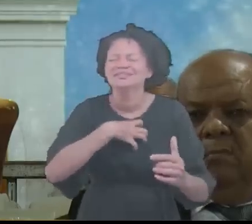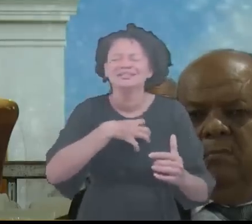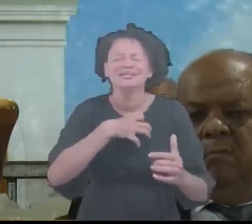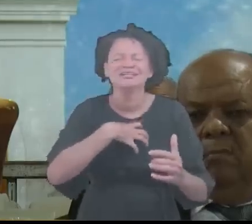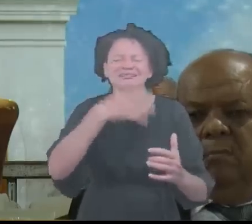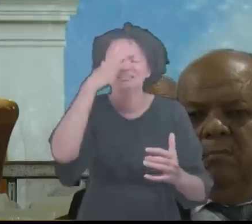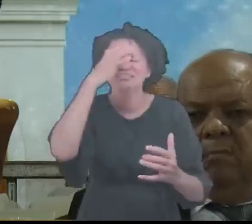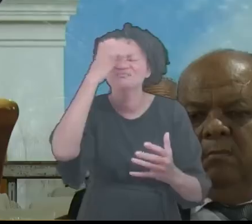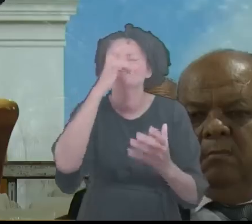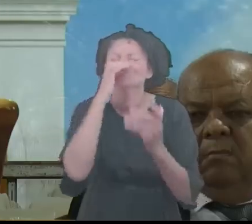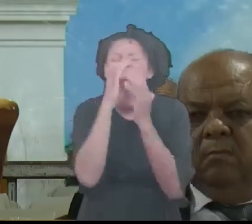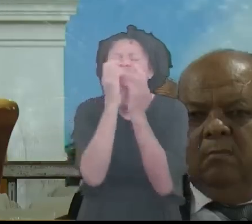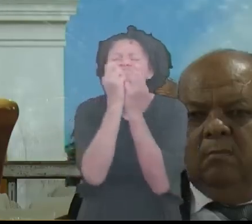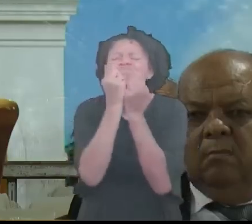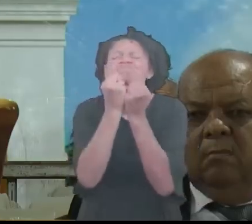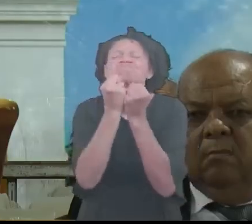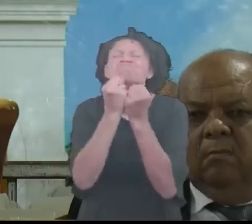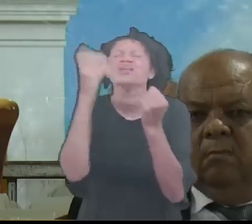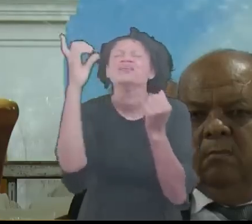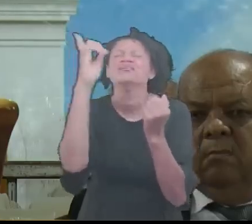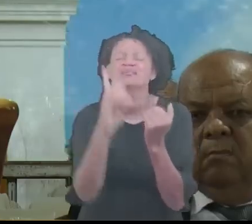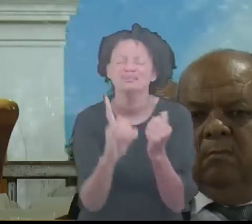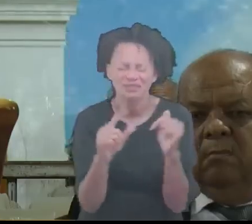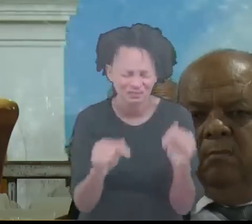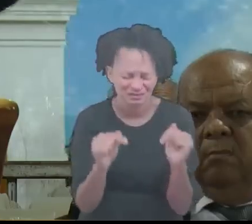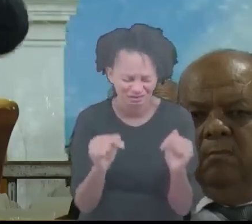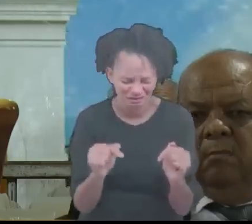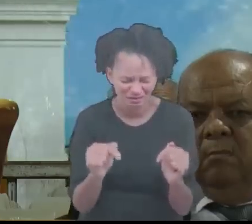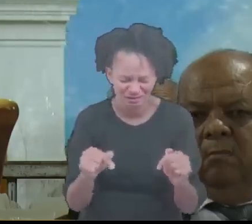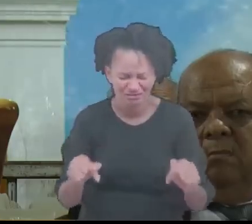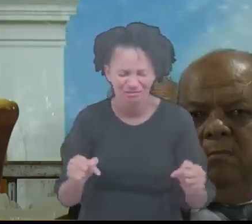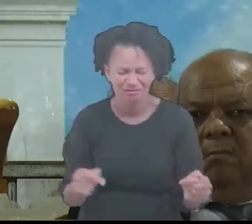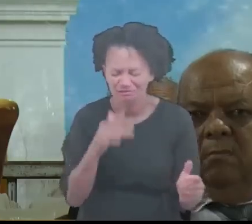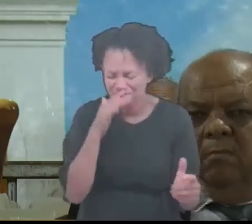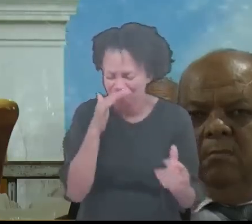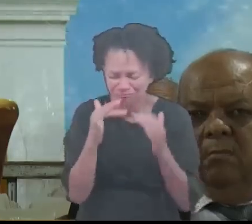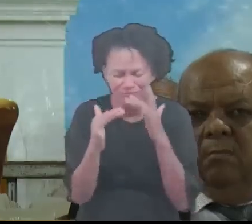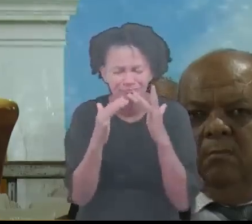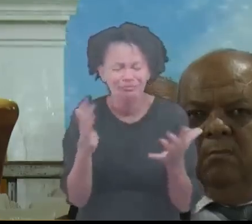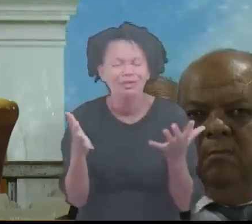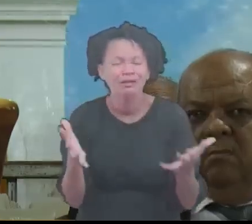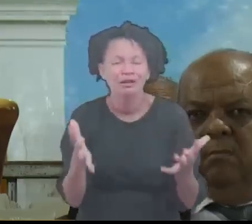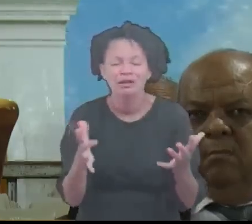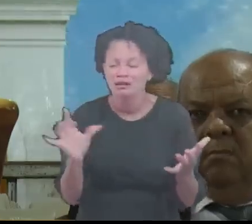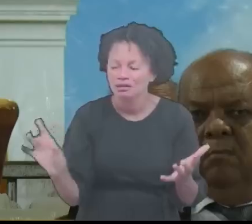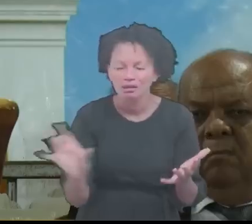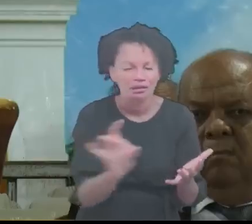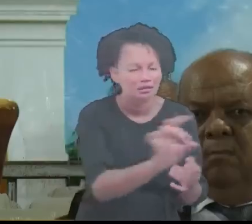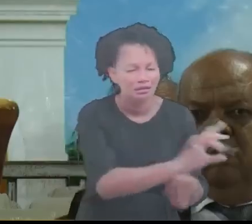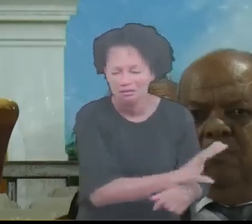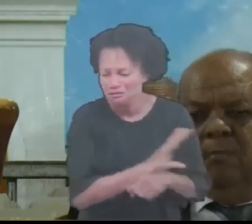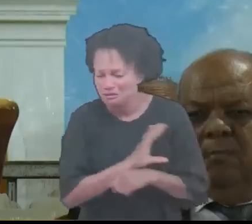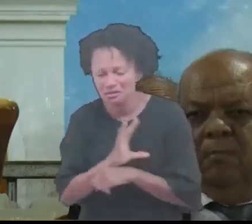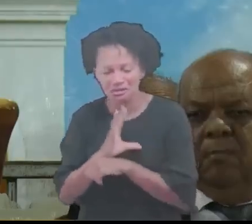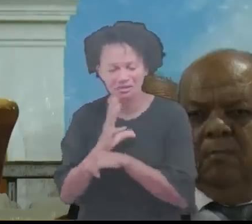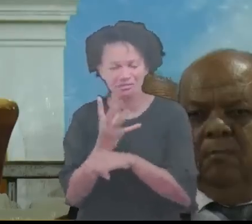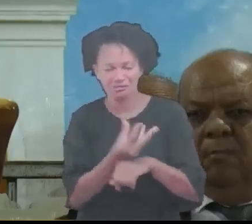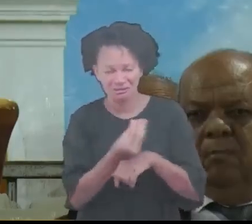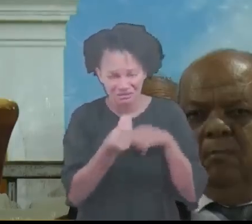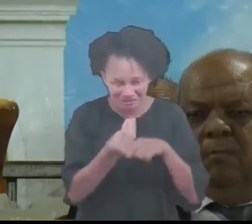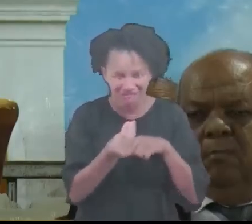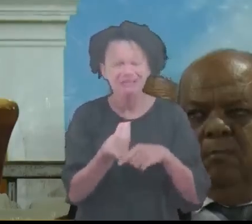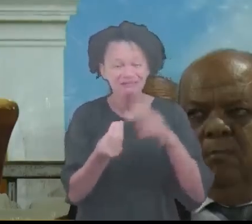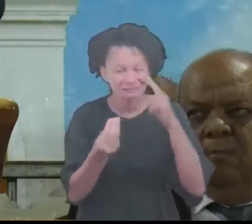pela fé o cheiro do saquitel de mirra nesta noite. Cada crente da Assembleia de Deus tem